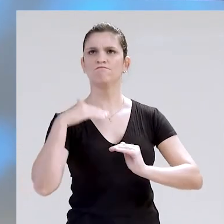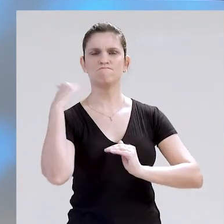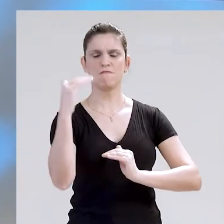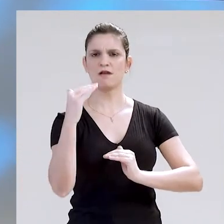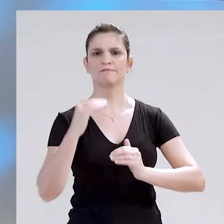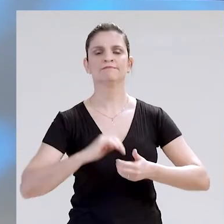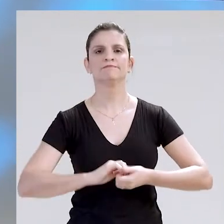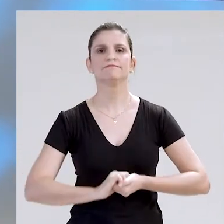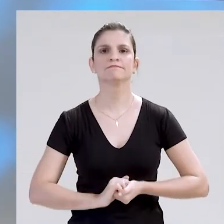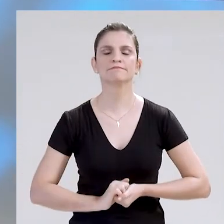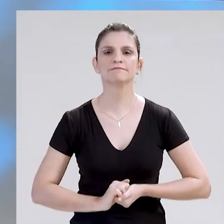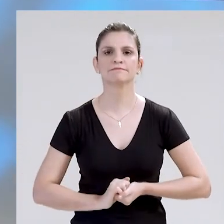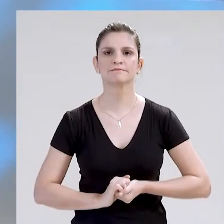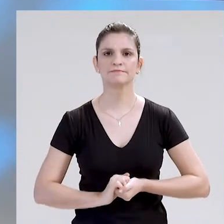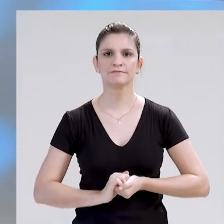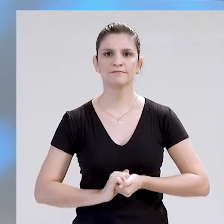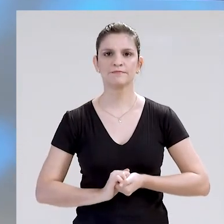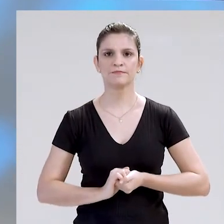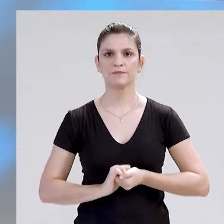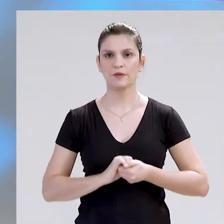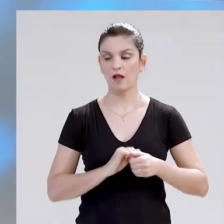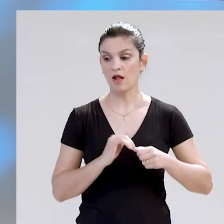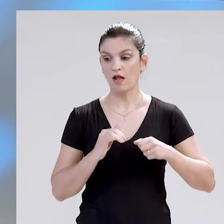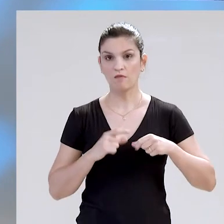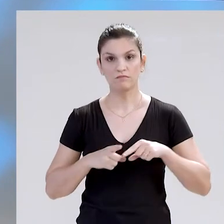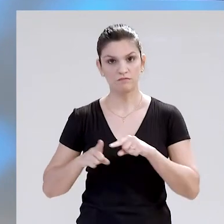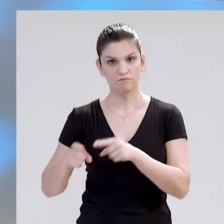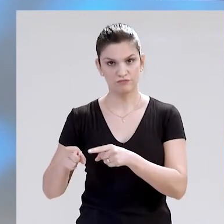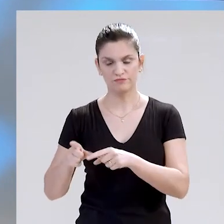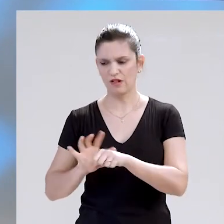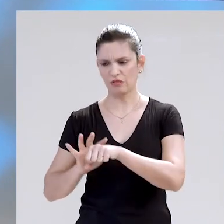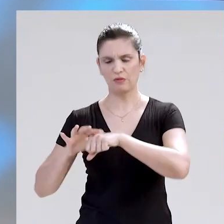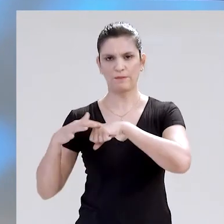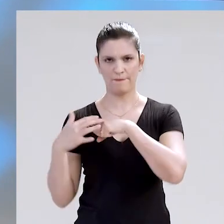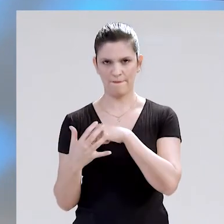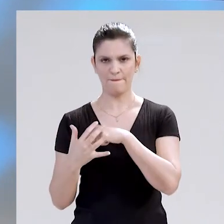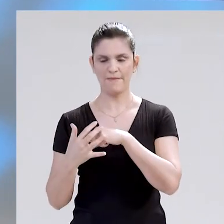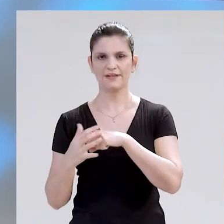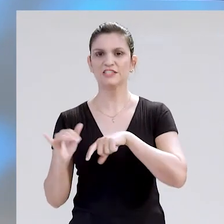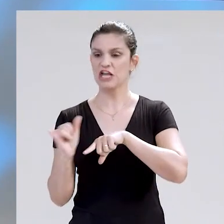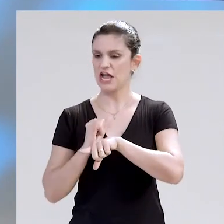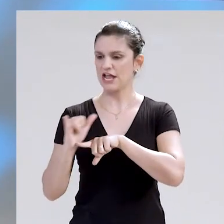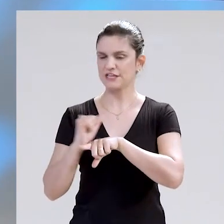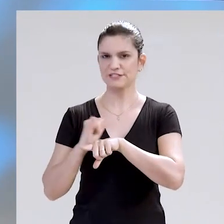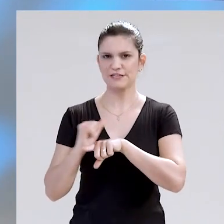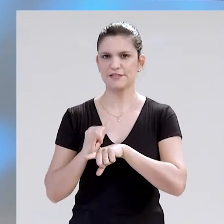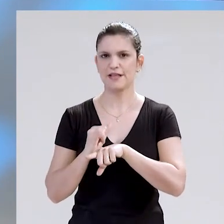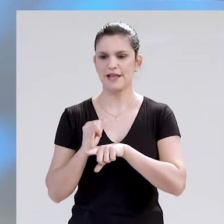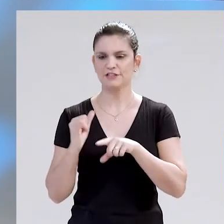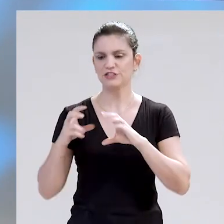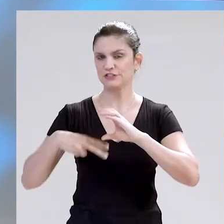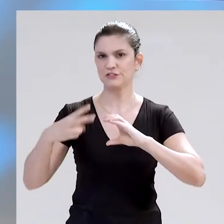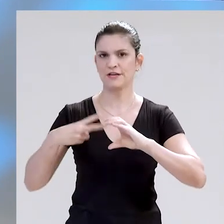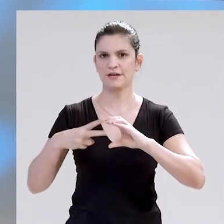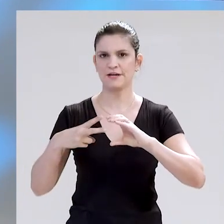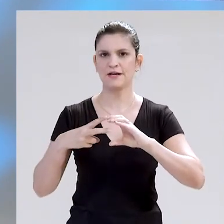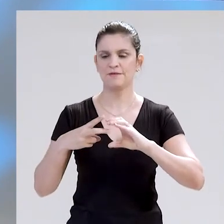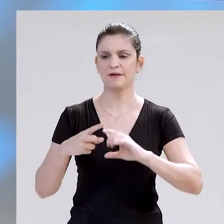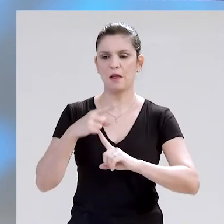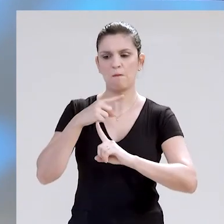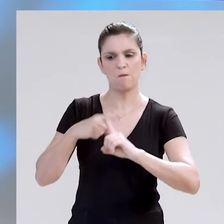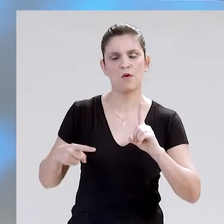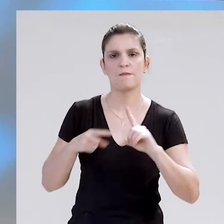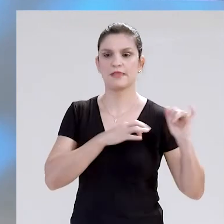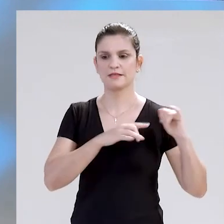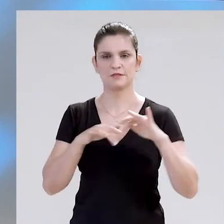Como medida preventiva ao coronavírus, a Câmara Municipal mantém as atividades, mas está fechada ao público. O trabalho